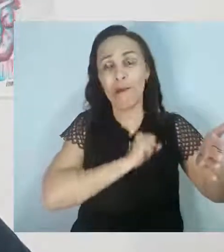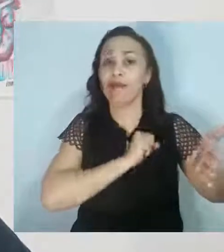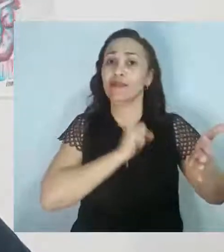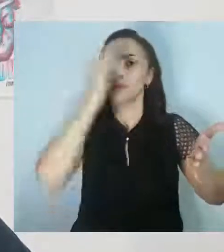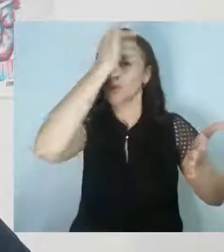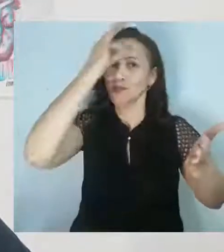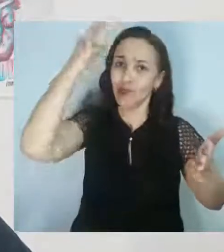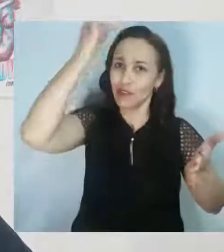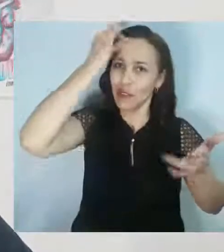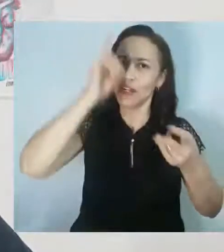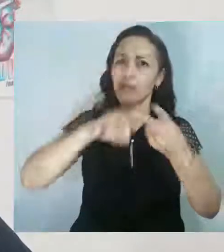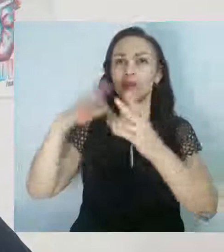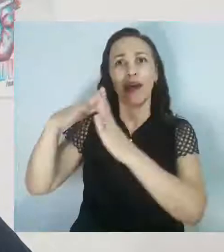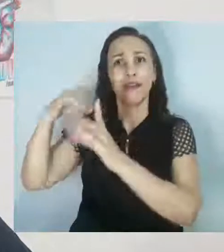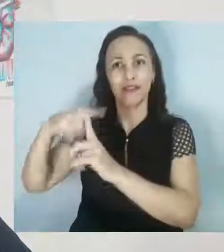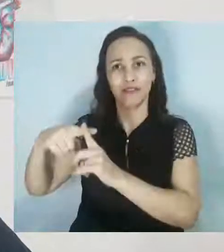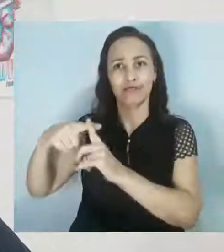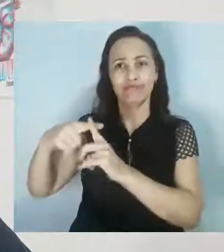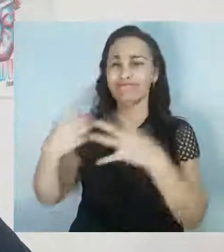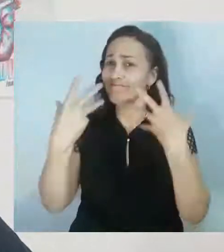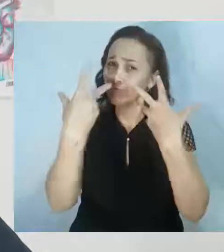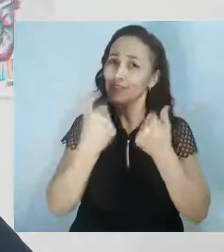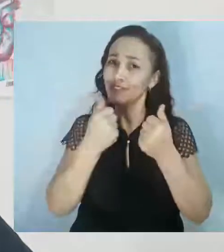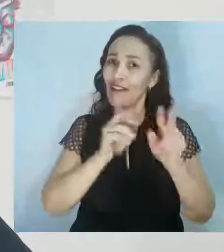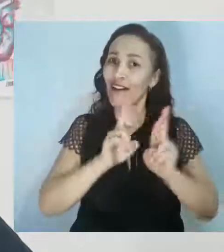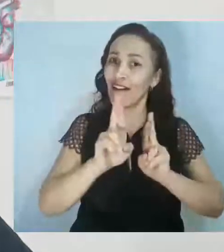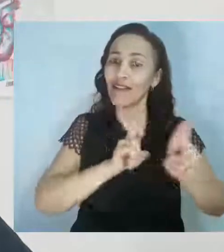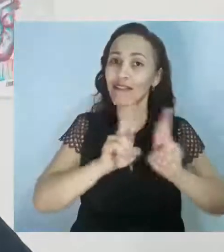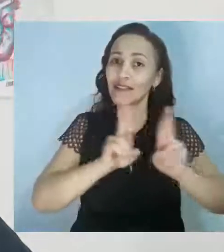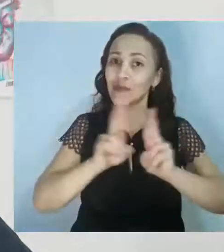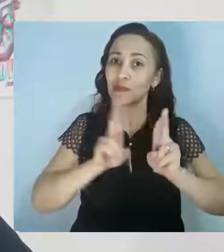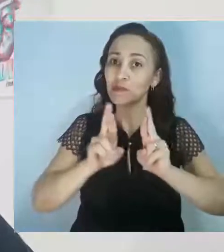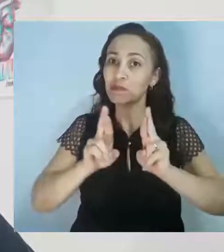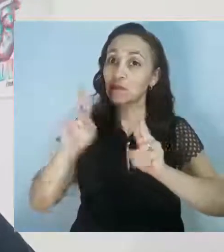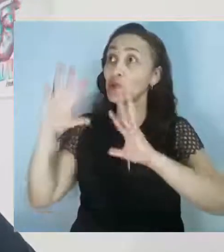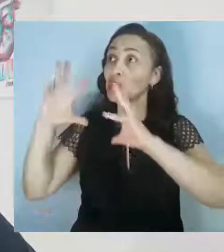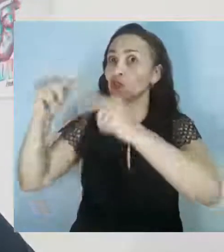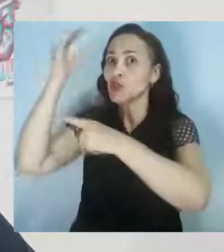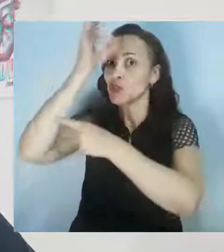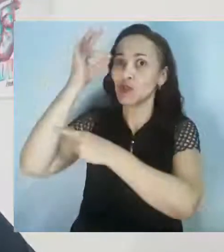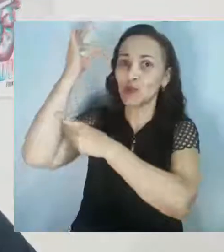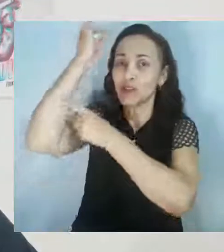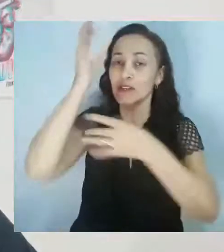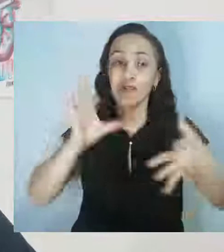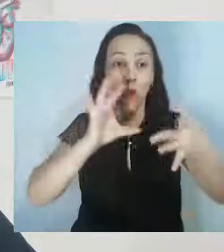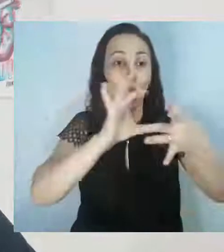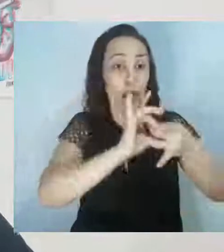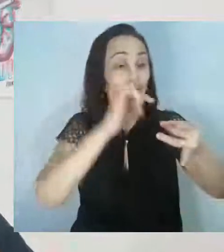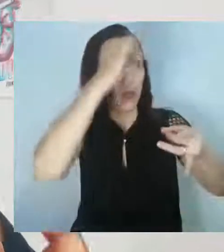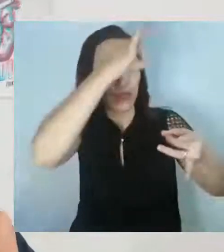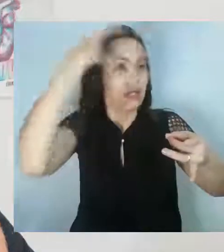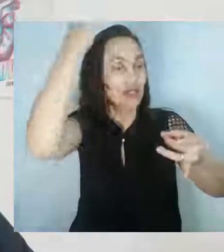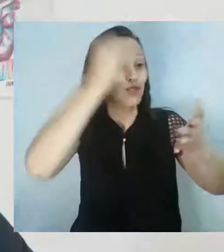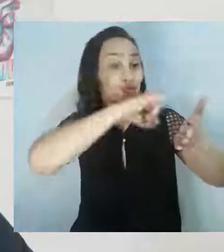amado da igreja. É muito bonita essa relação de todos os santos com esse santo maior que é São